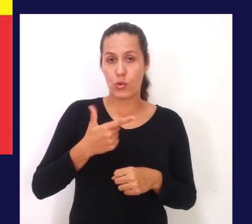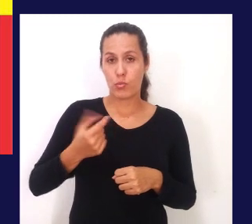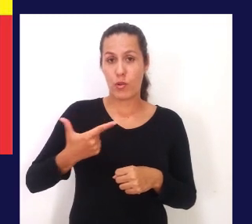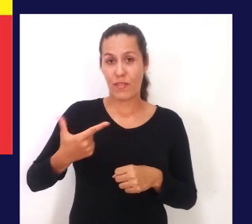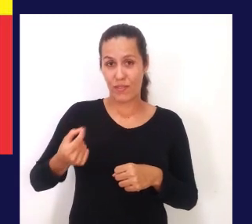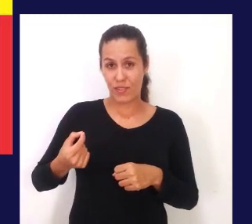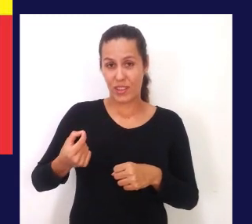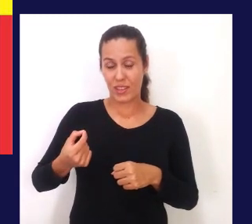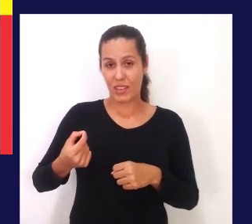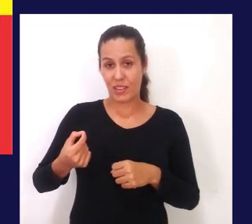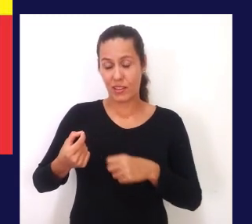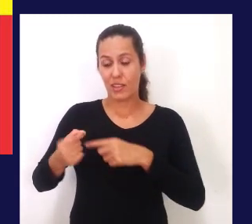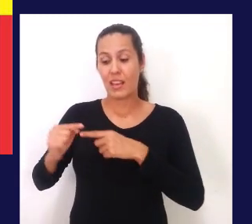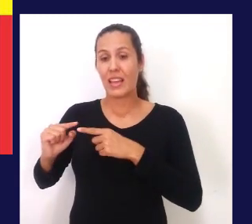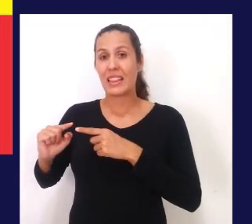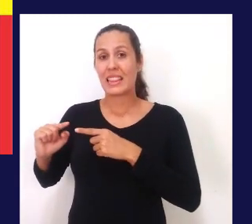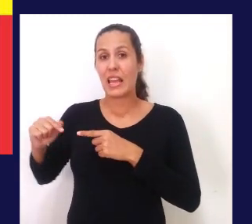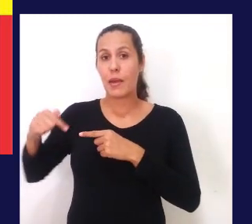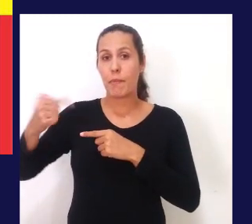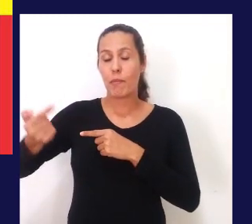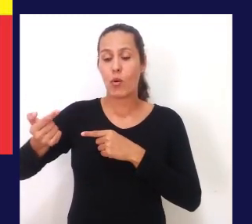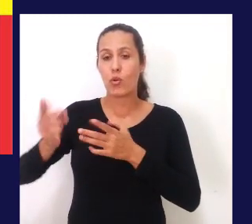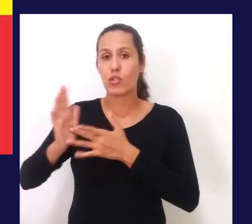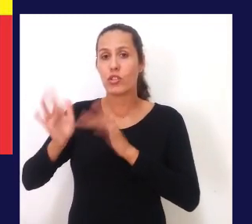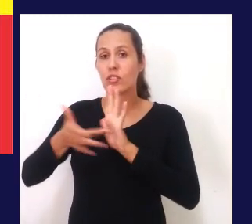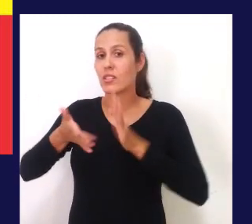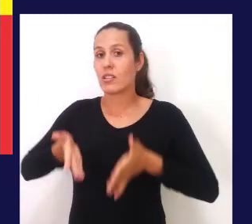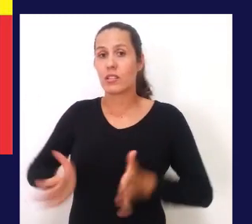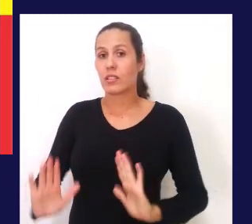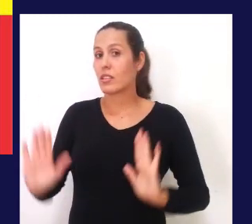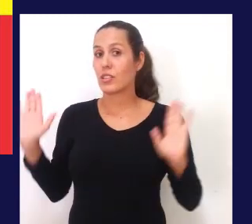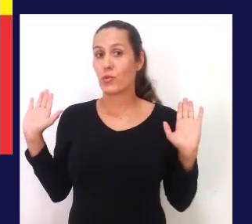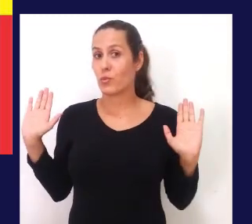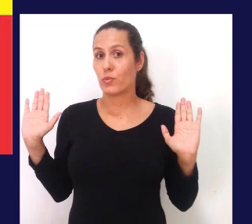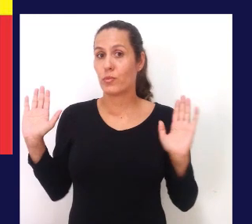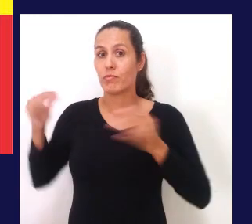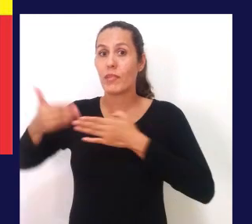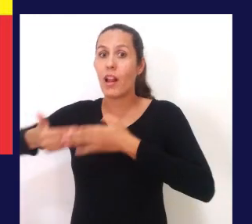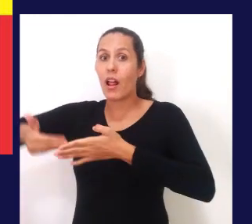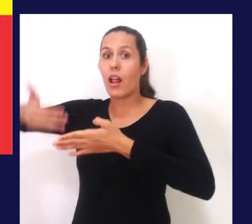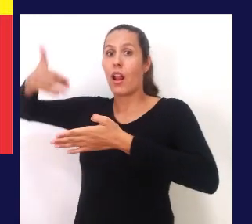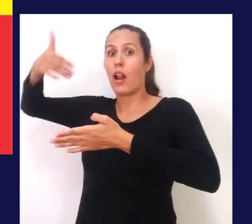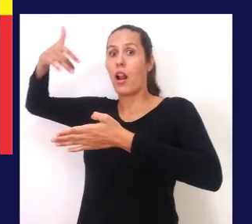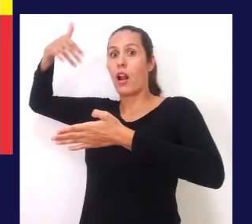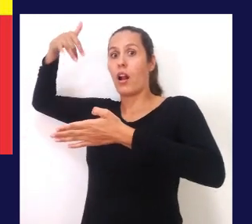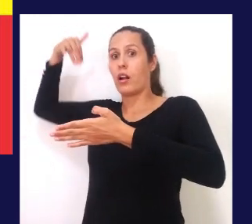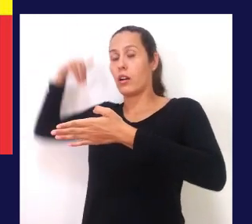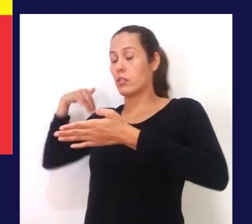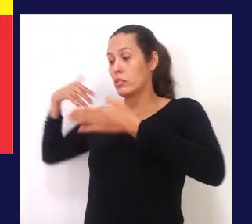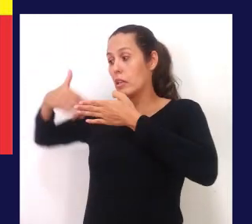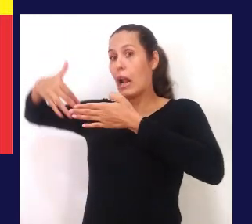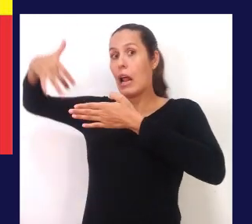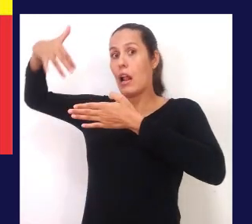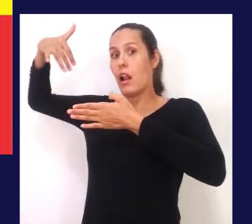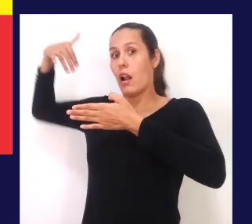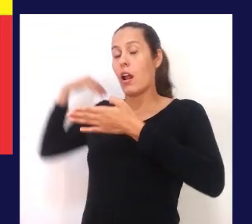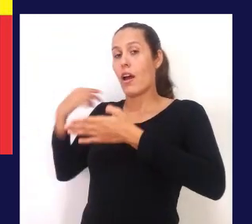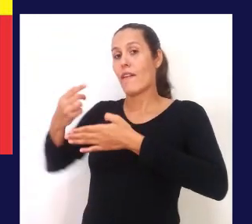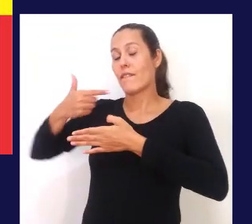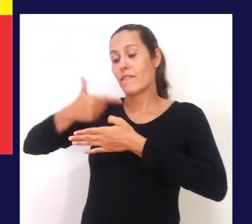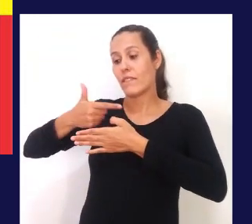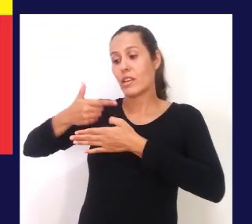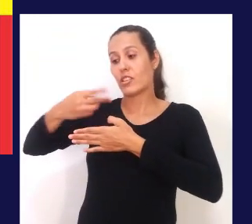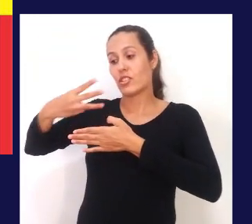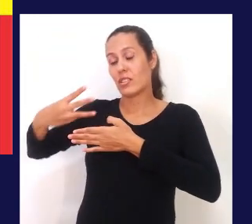atrás. A gente está em 2020 depois de Cristo. Veja que é 2020 depois de